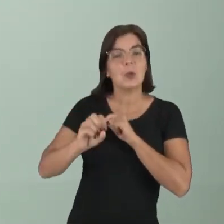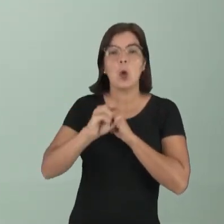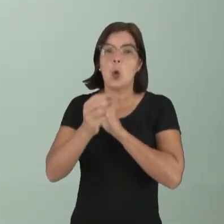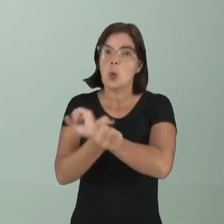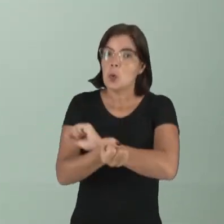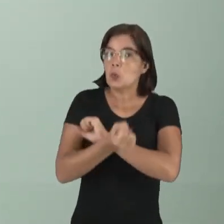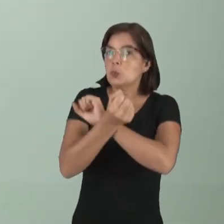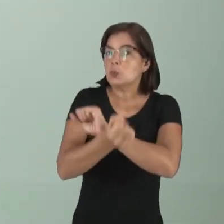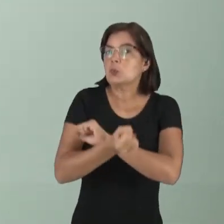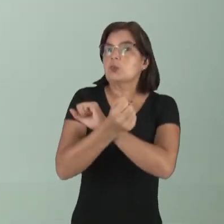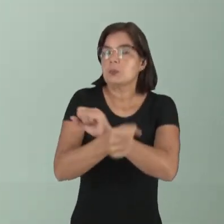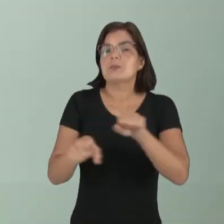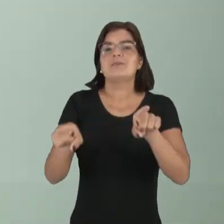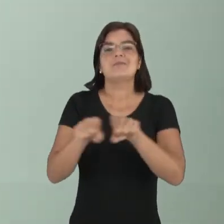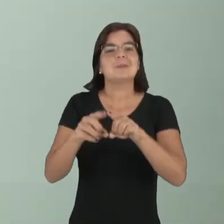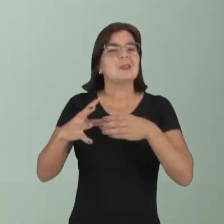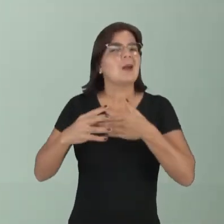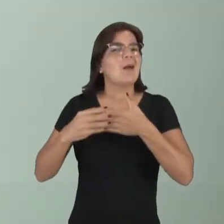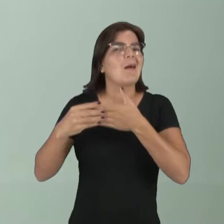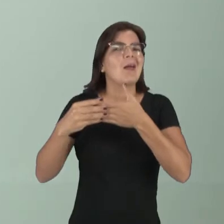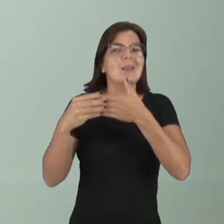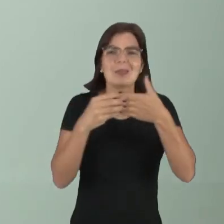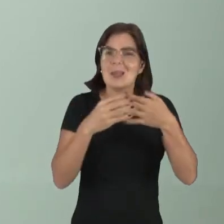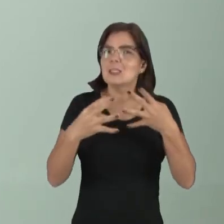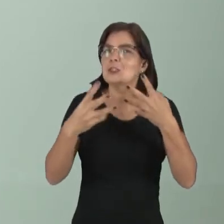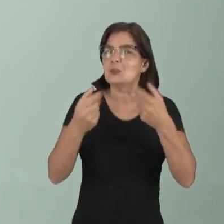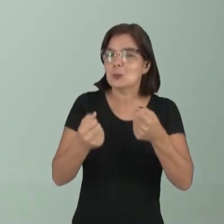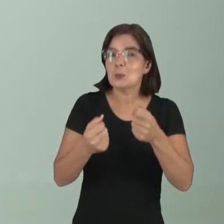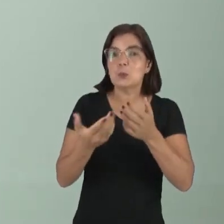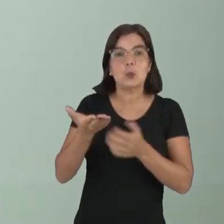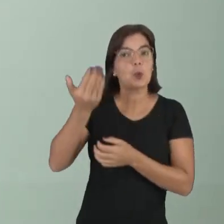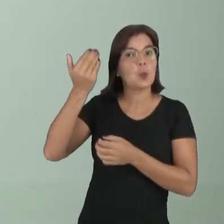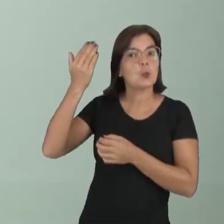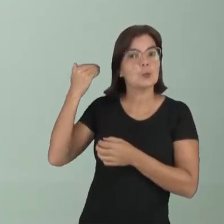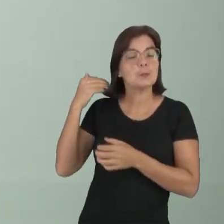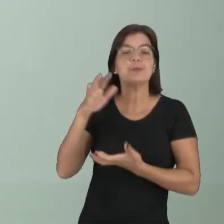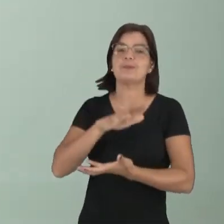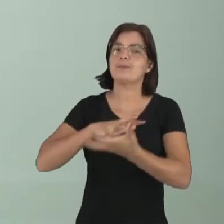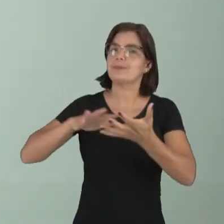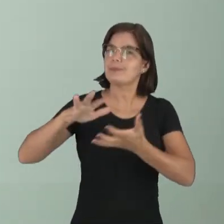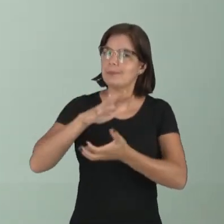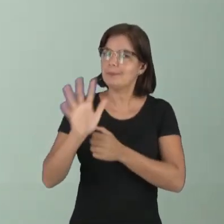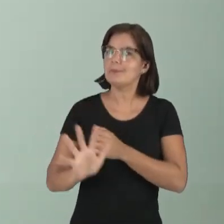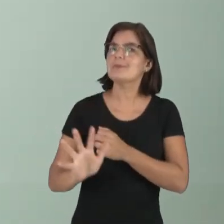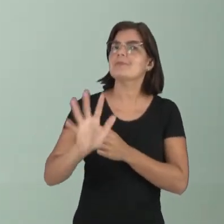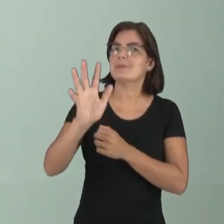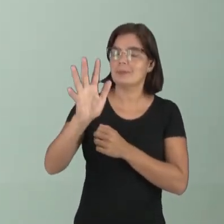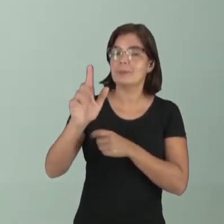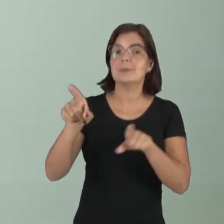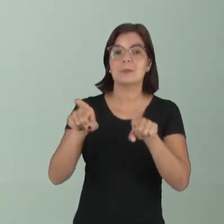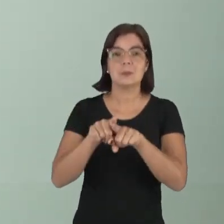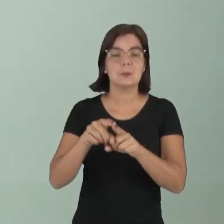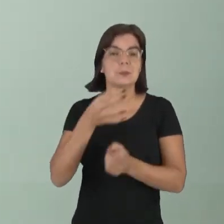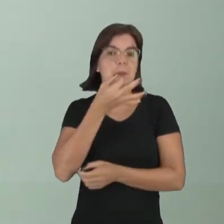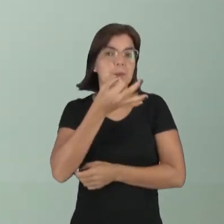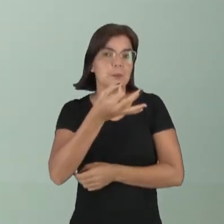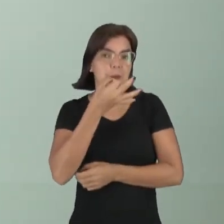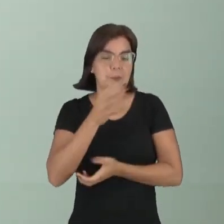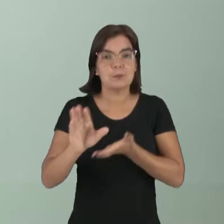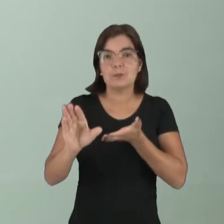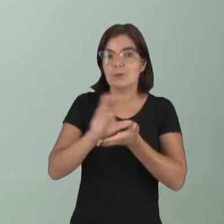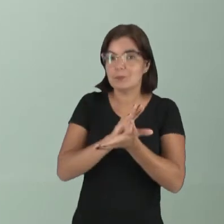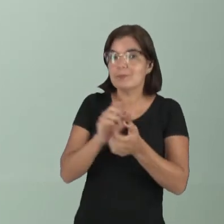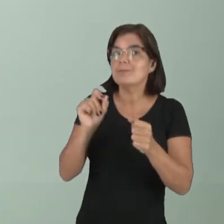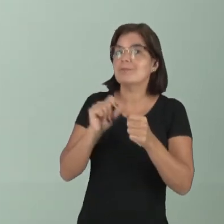mercado consumidor, atrás de tudo aquilo que no começo da Revolução foi muito mais em conta do ponto de vista dos custos